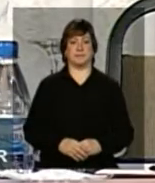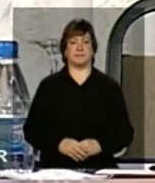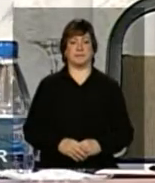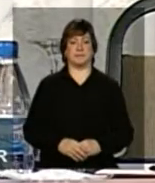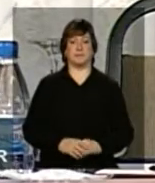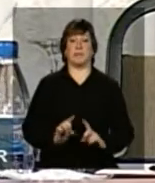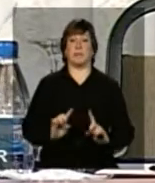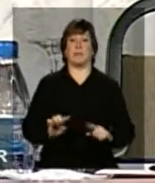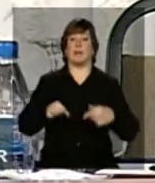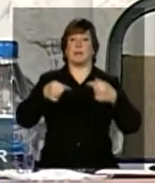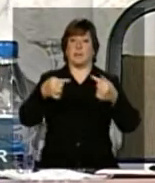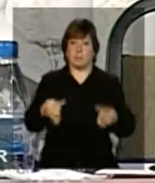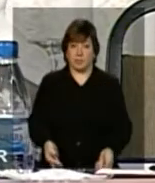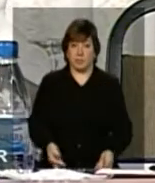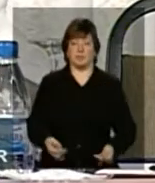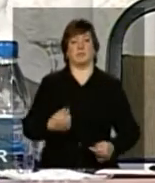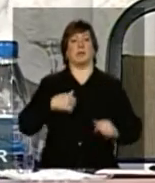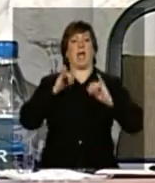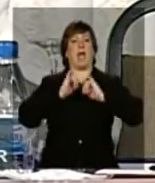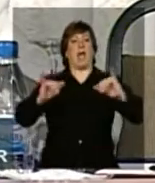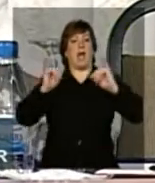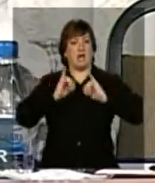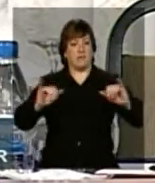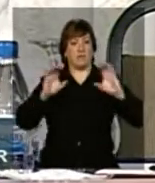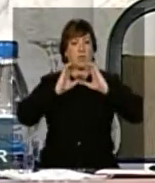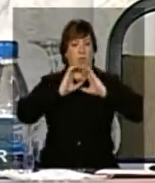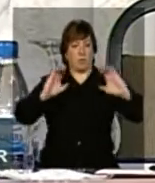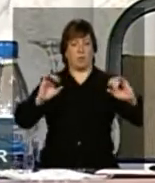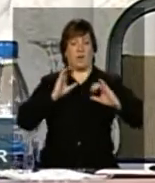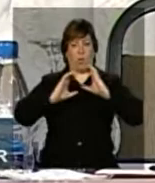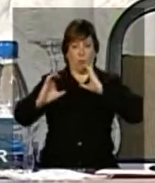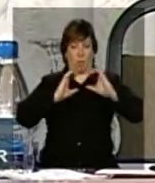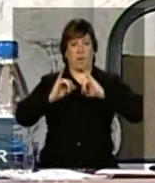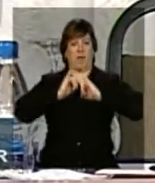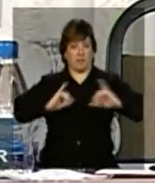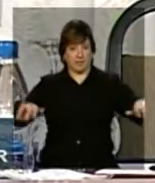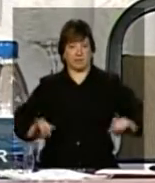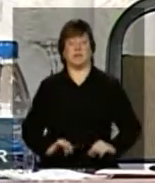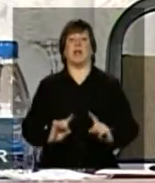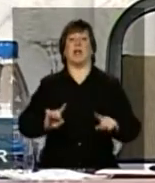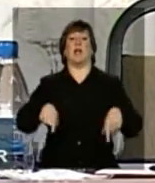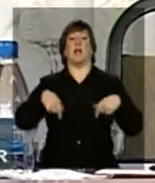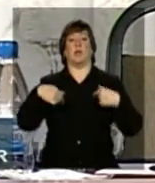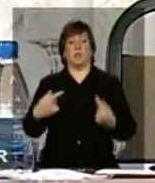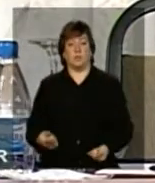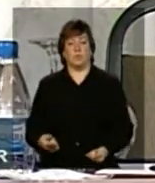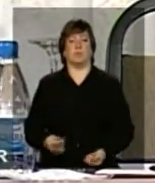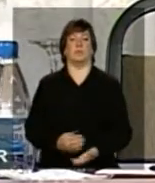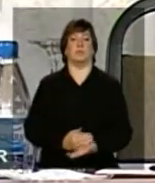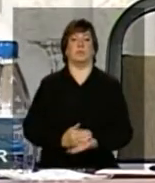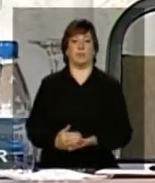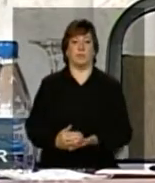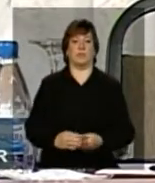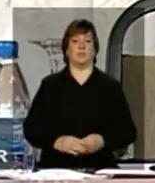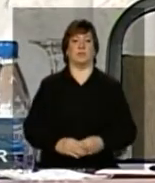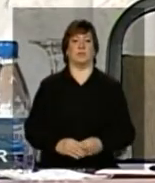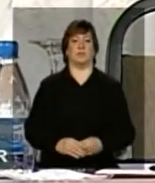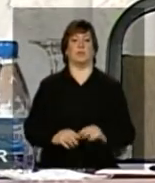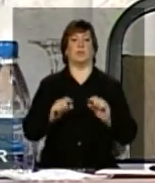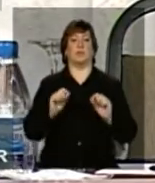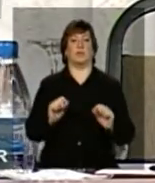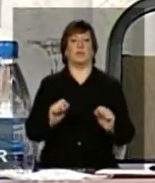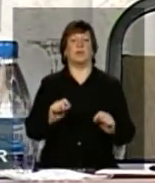E logo após os meus comunicados, nós passaremos